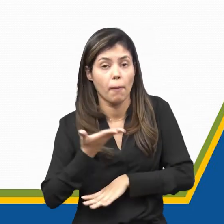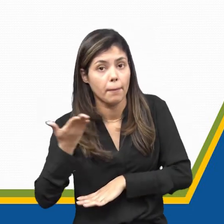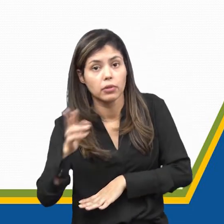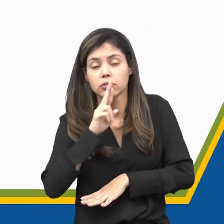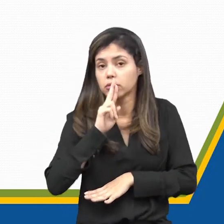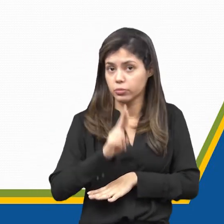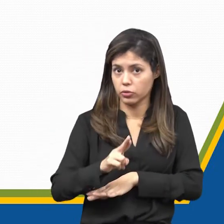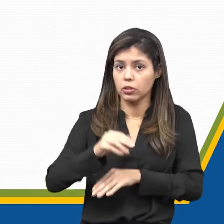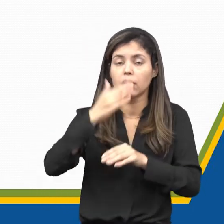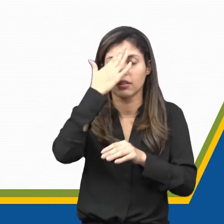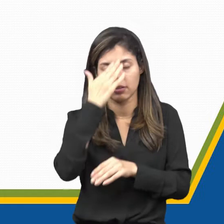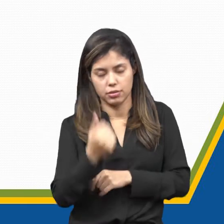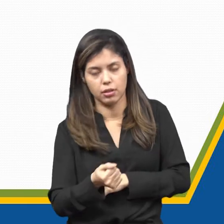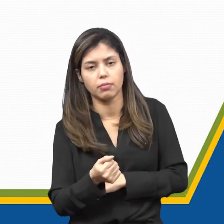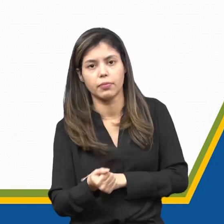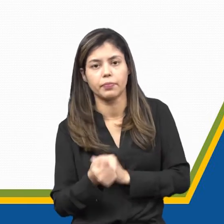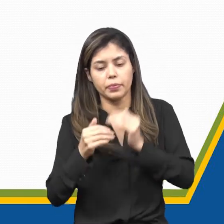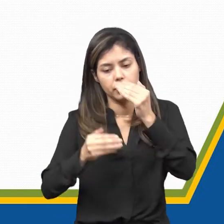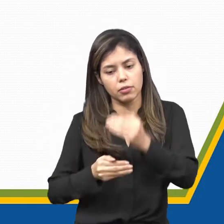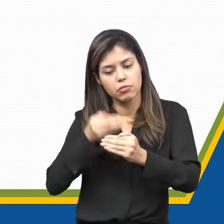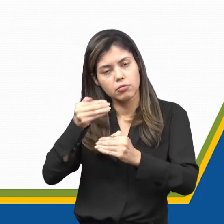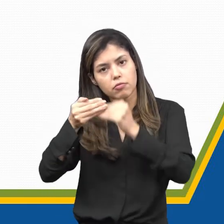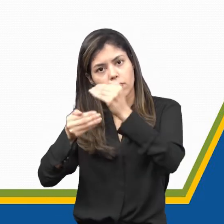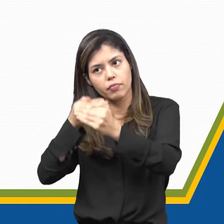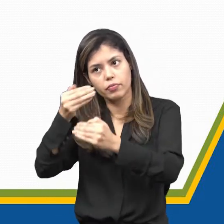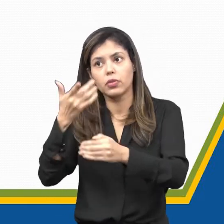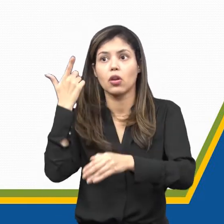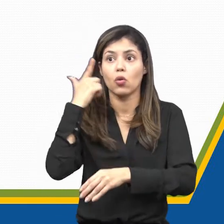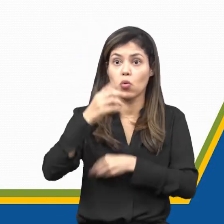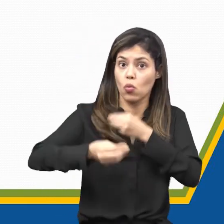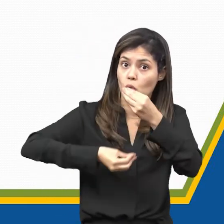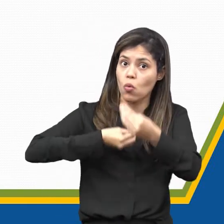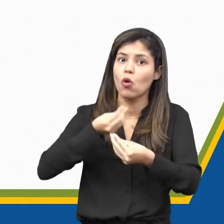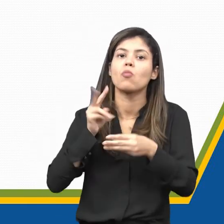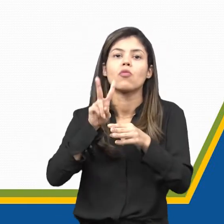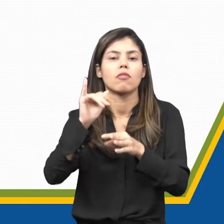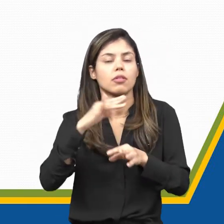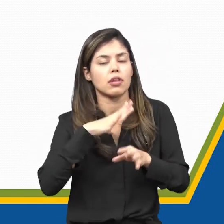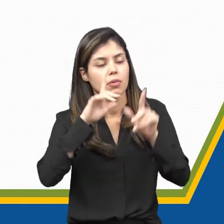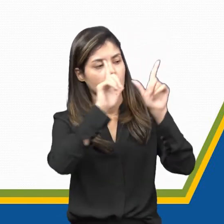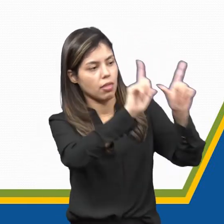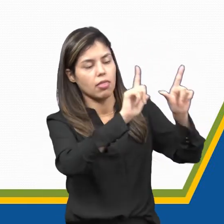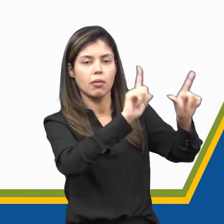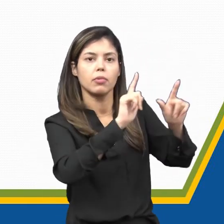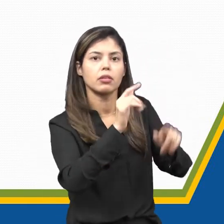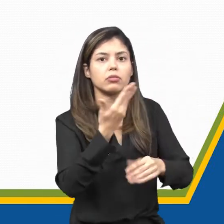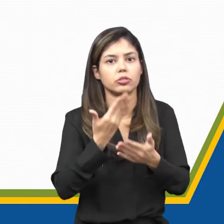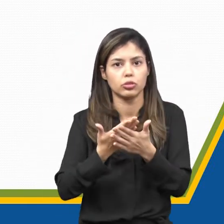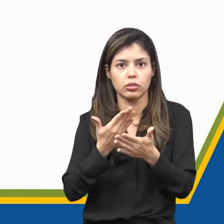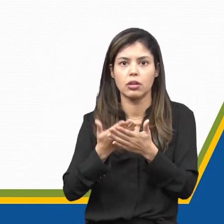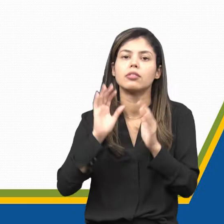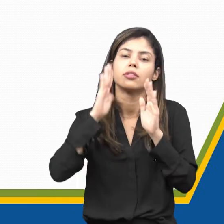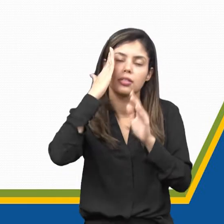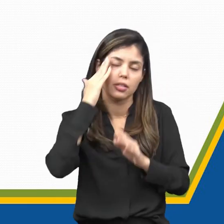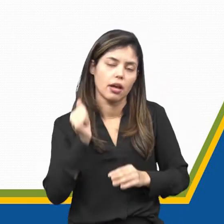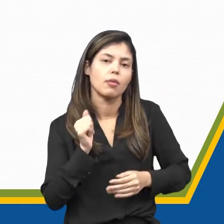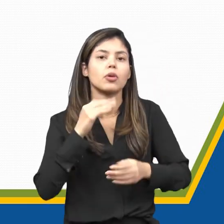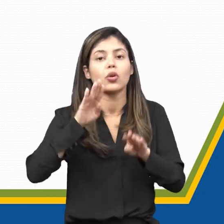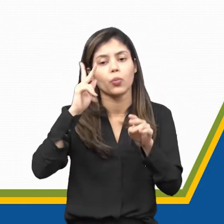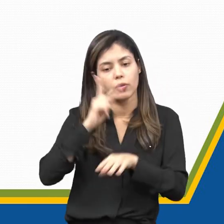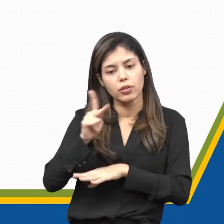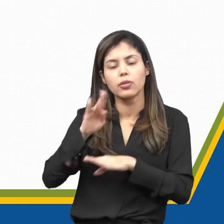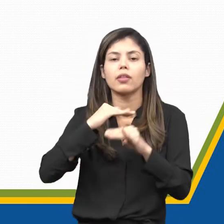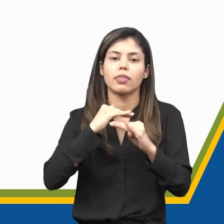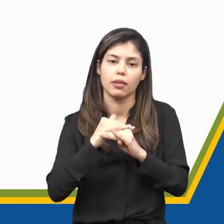resultado, ela sabe desenvolver, ela sabe como ela está na tabela. O estudante saberá como está e o professor